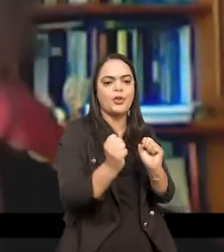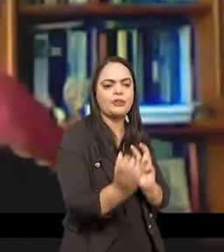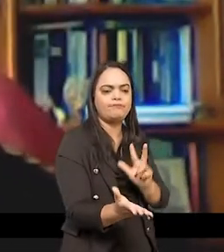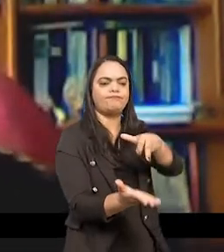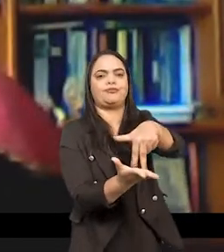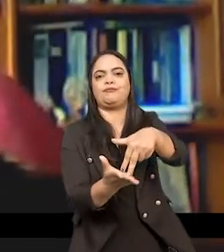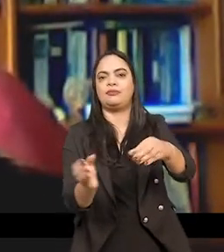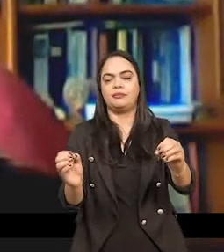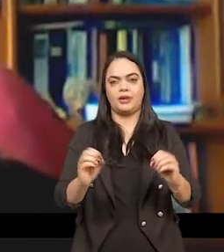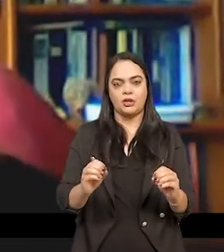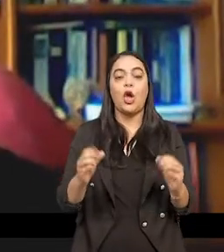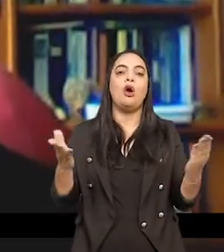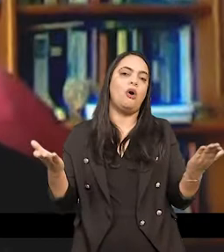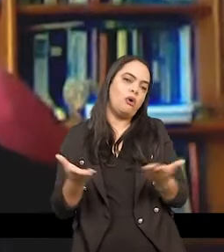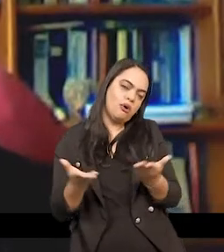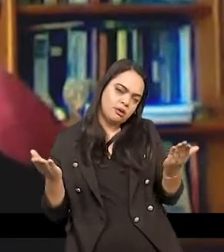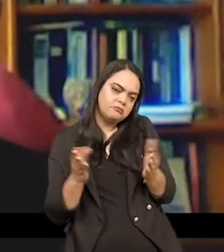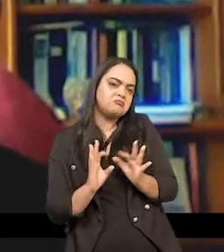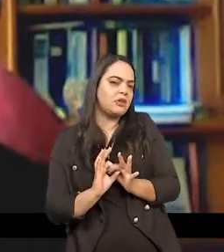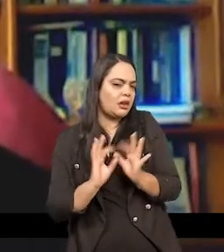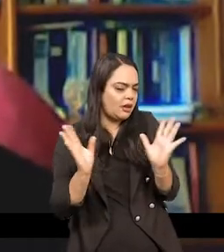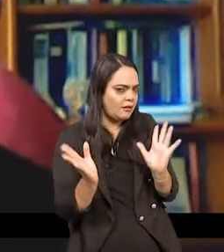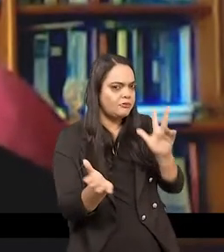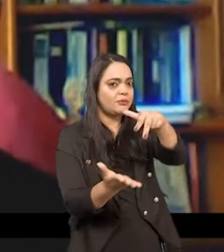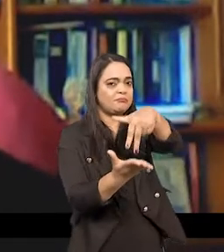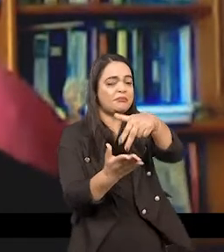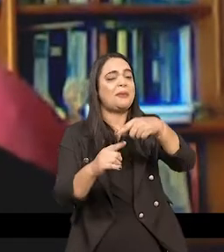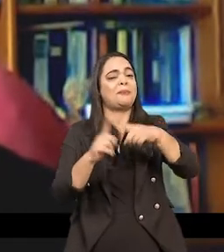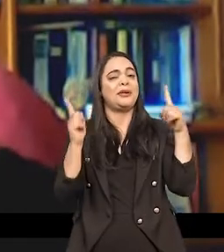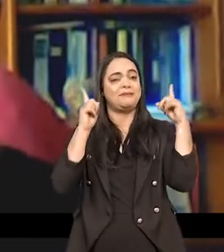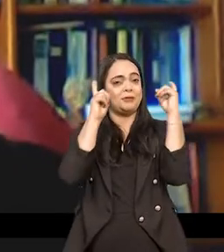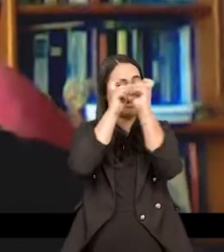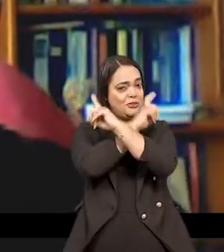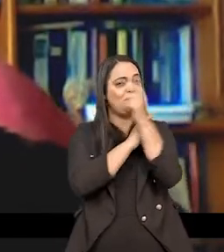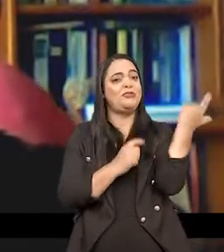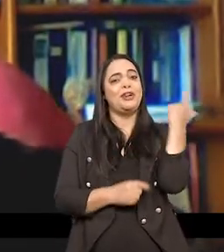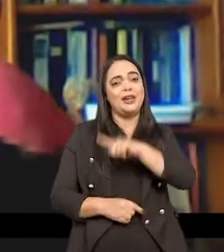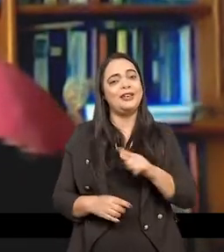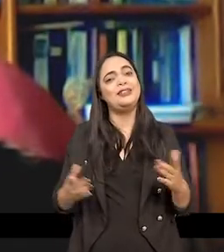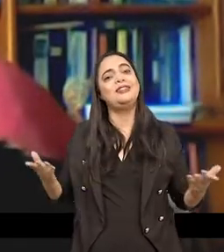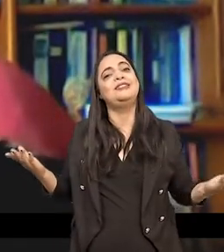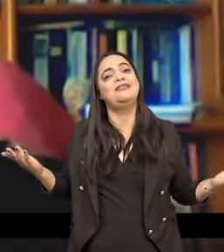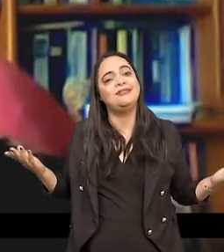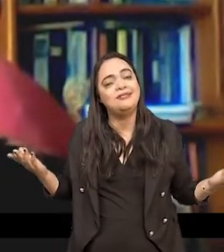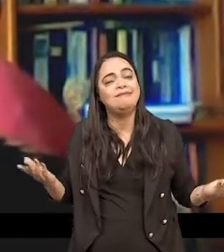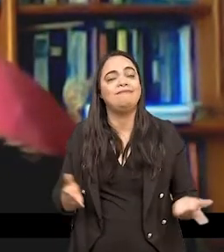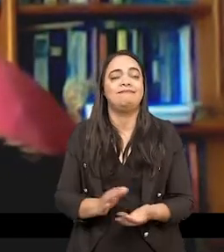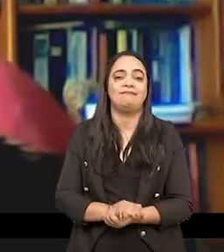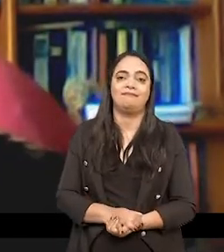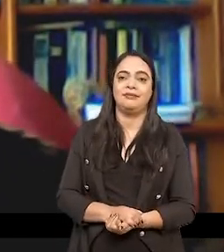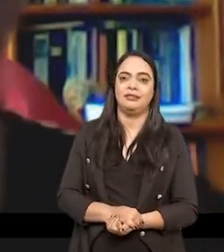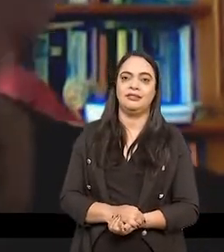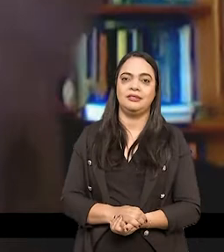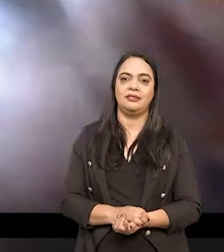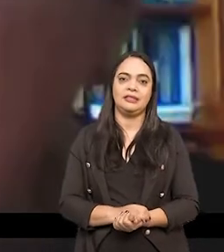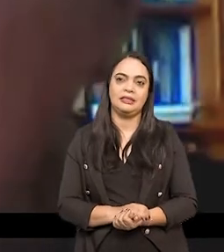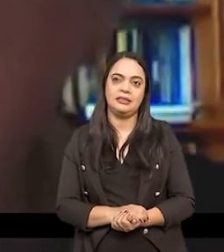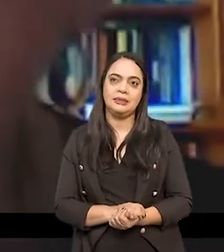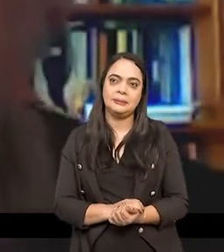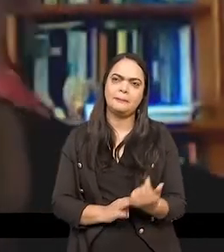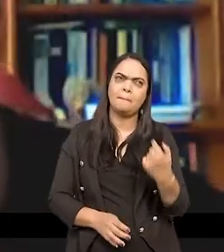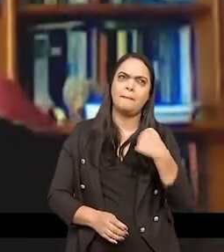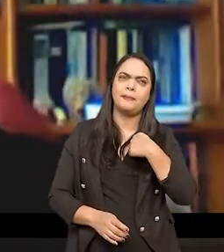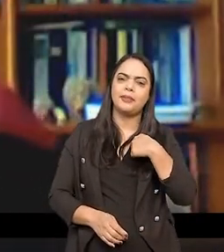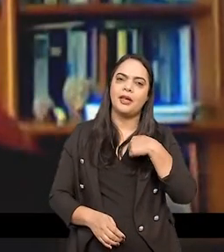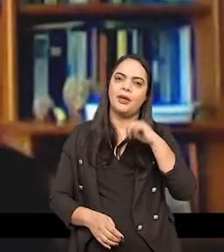por mais que ela possa hoje ter esse lugar, ela não chega lá. E aí, então, eu busco lá o discurso